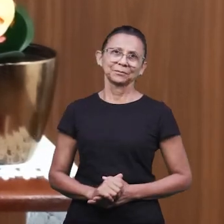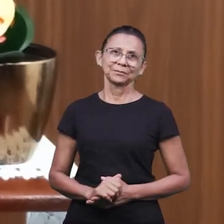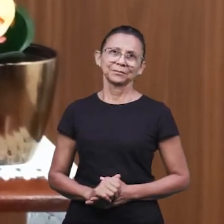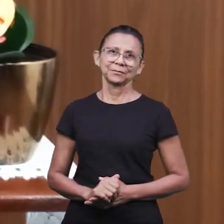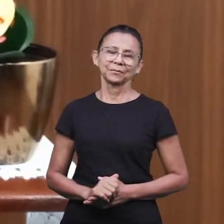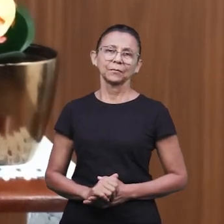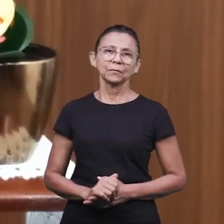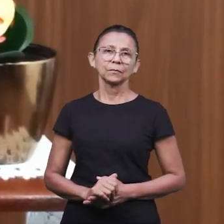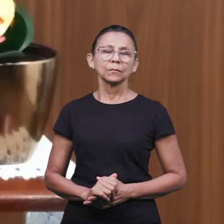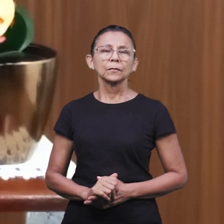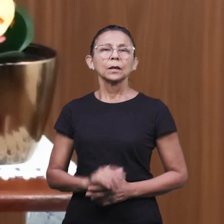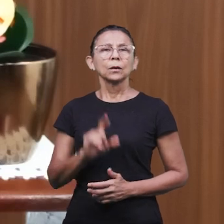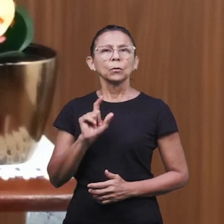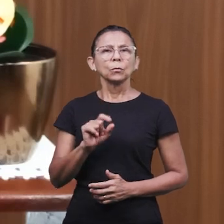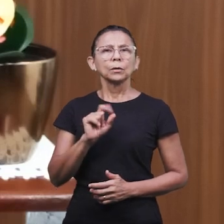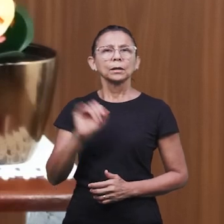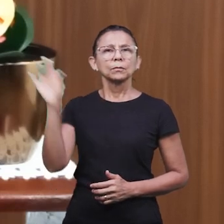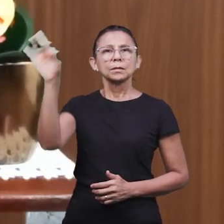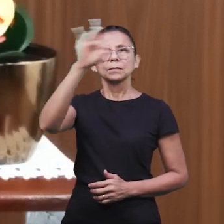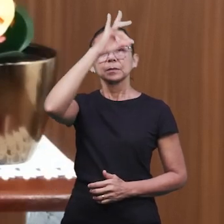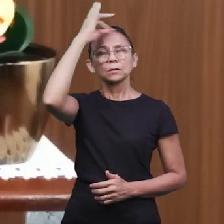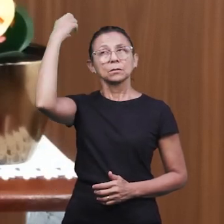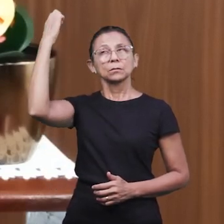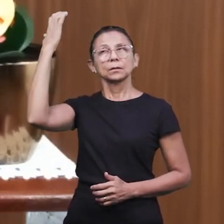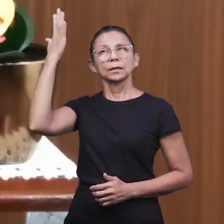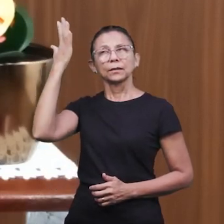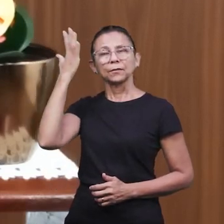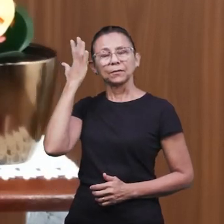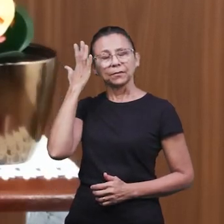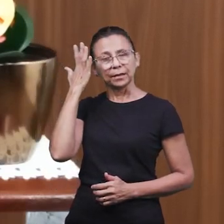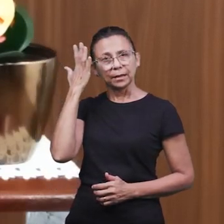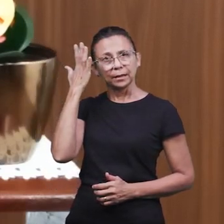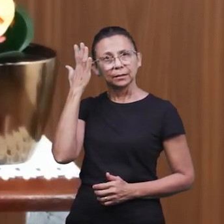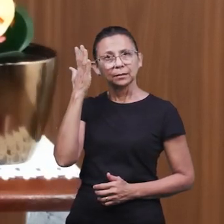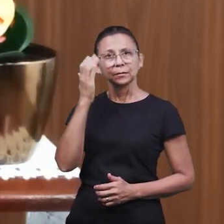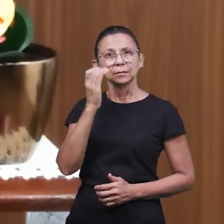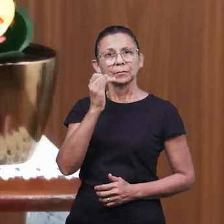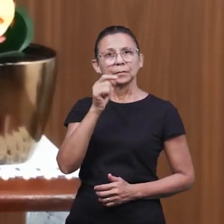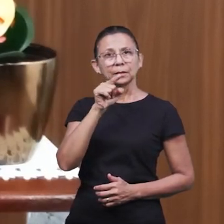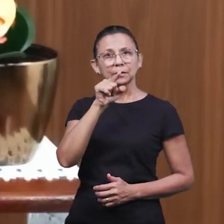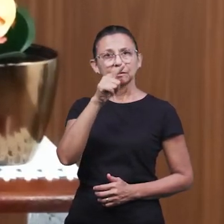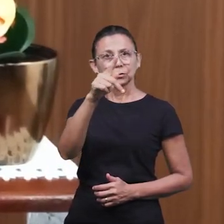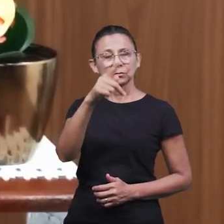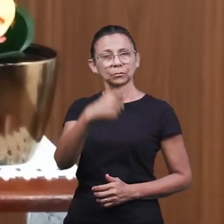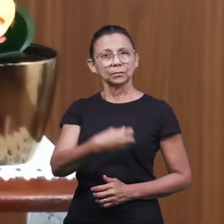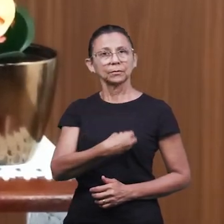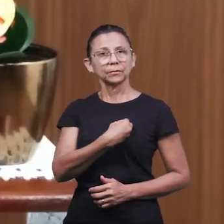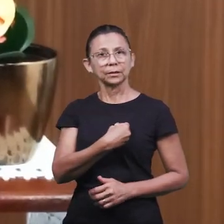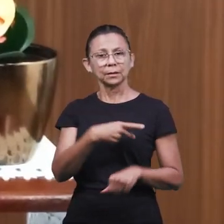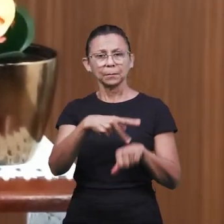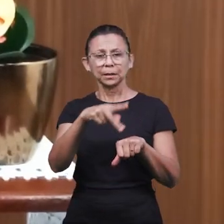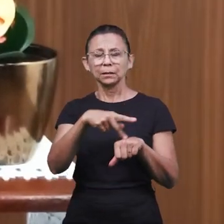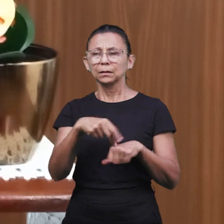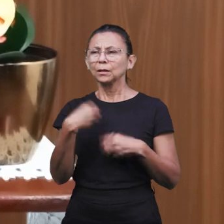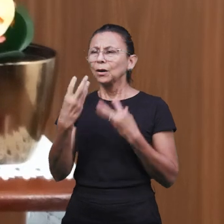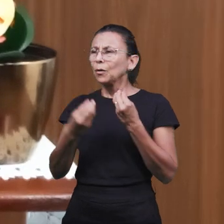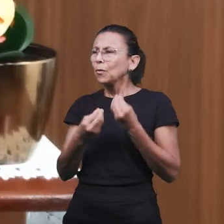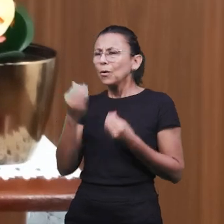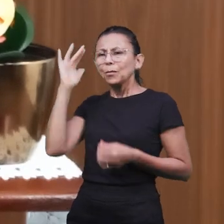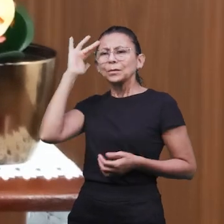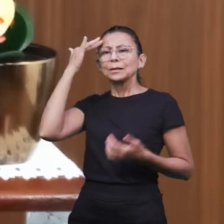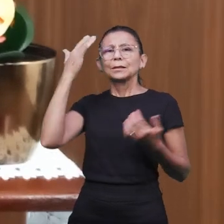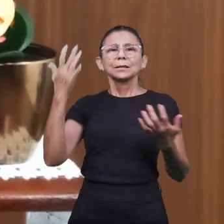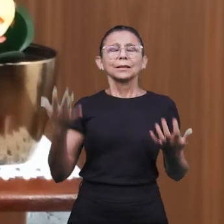colocar em prática o que o Espírito Santo está orientando para a sua vida. Mas como vou